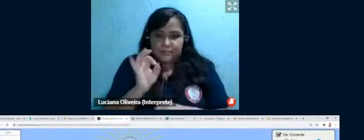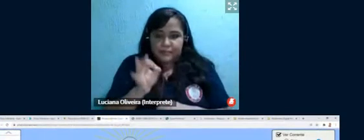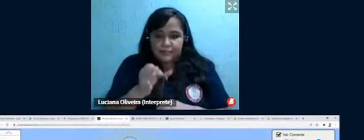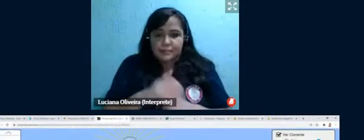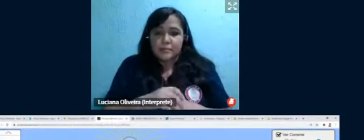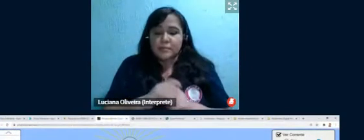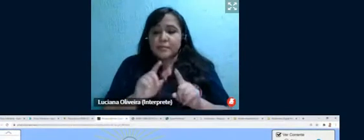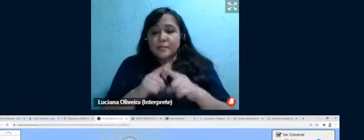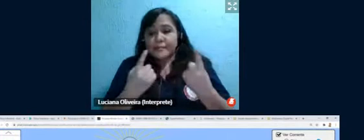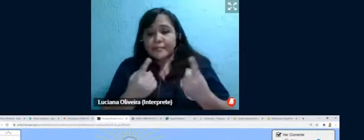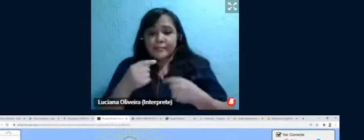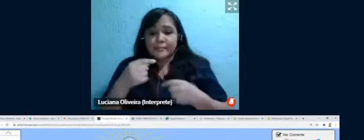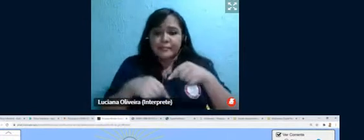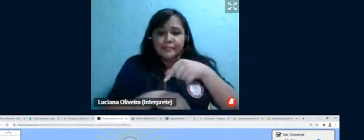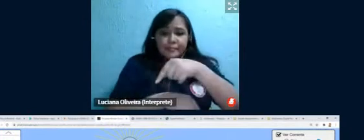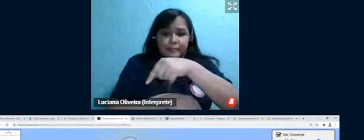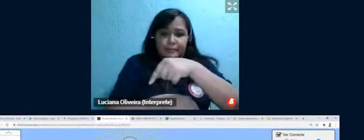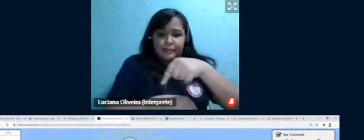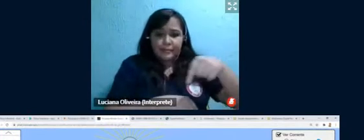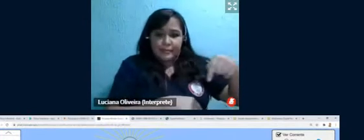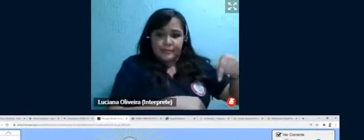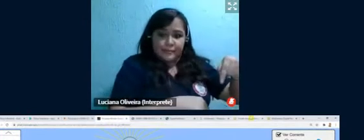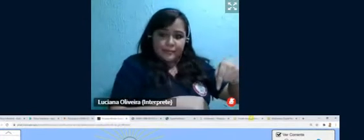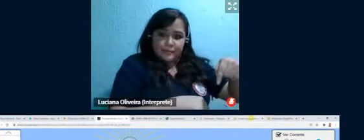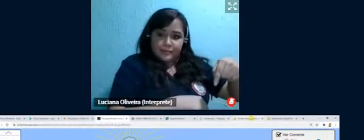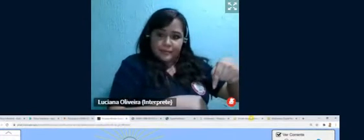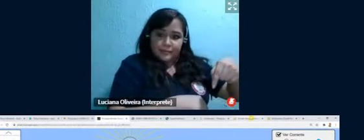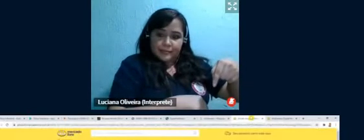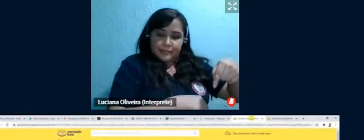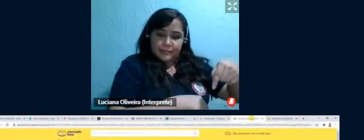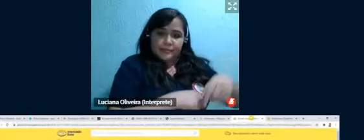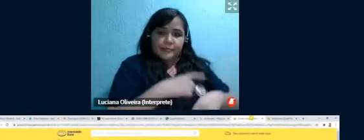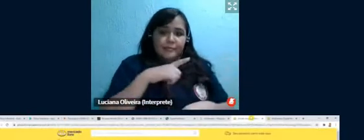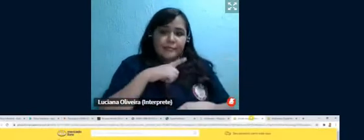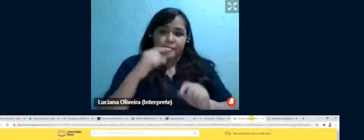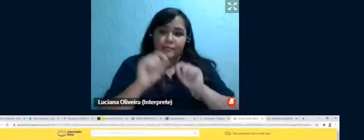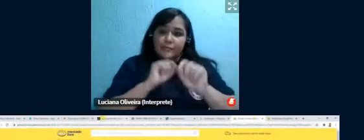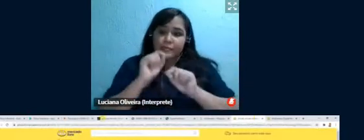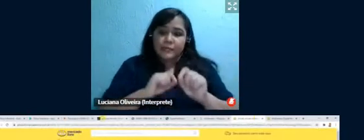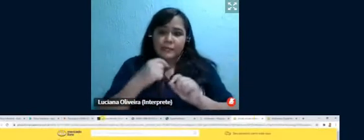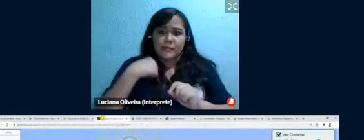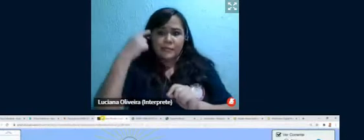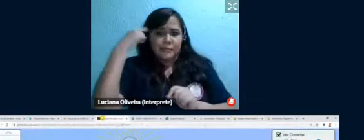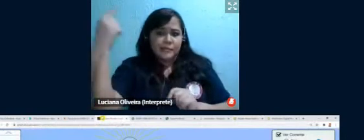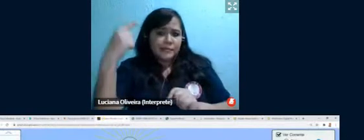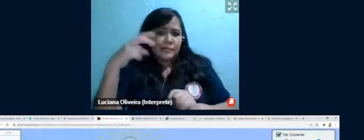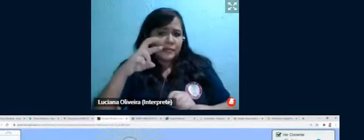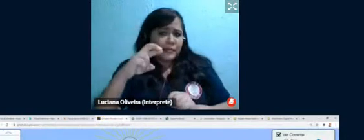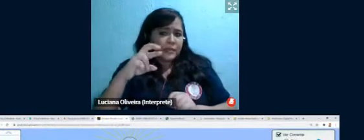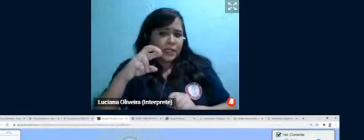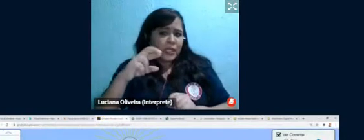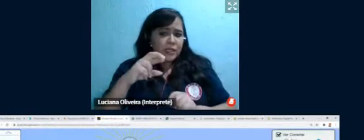porque quando eu olho para isso, eu penso que isso aqui é algo do tipo alicate. E alicate não tem como funcionar